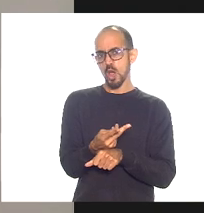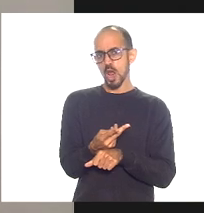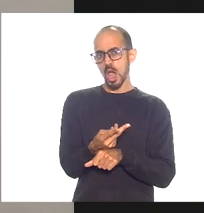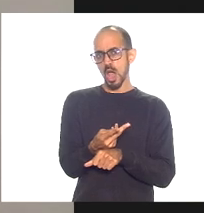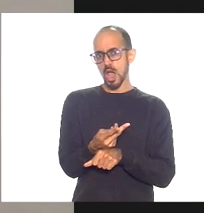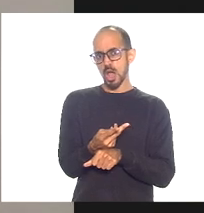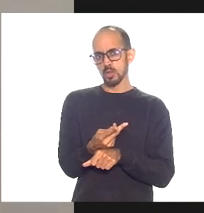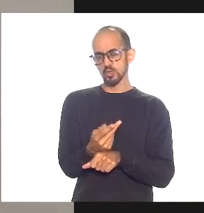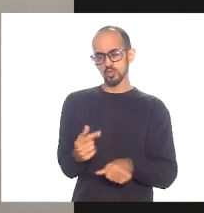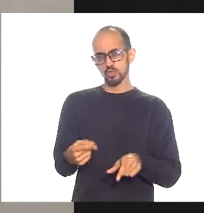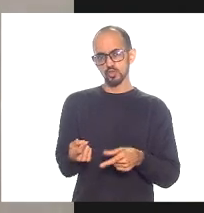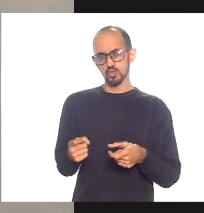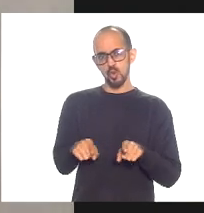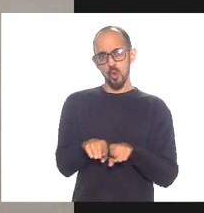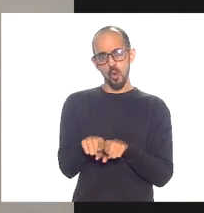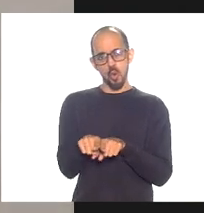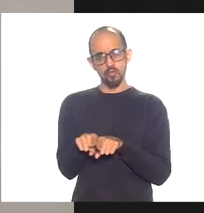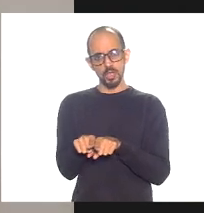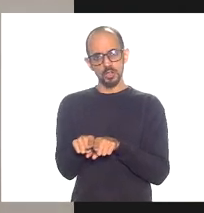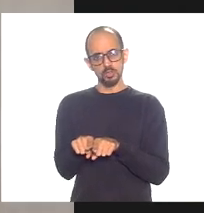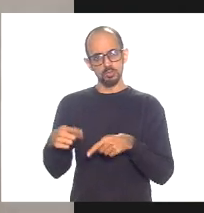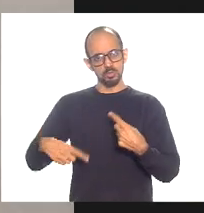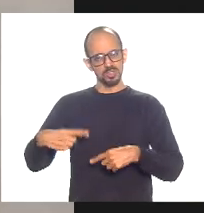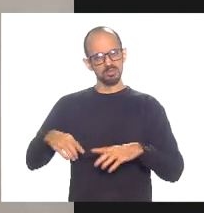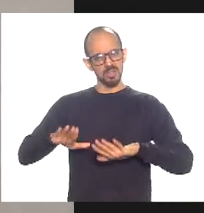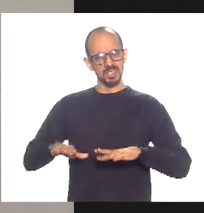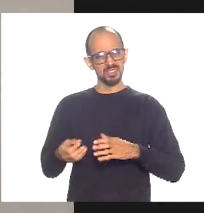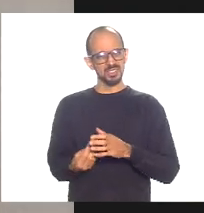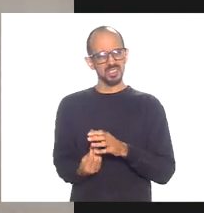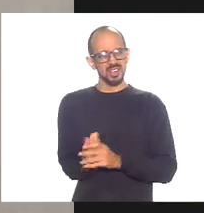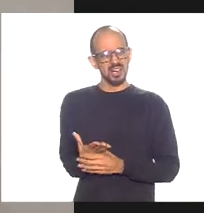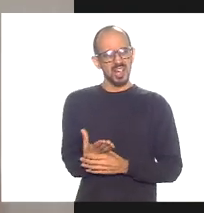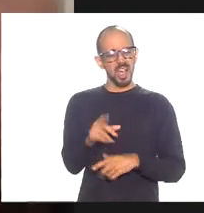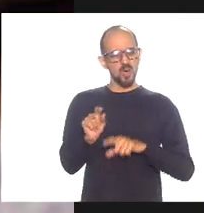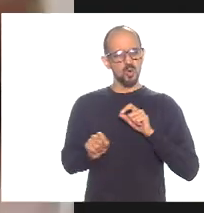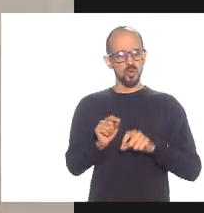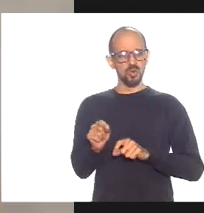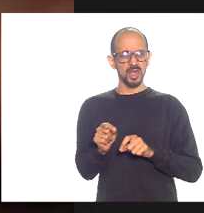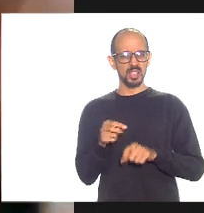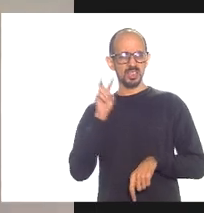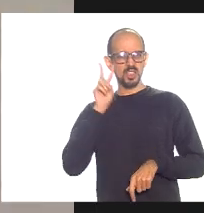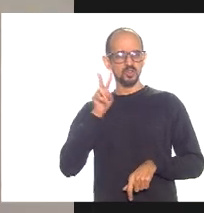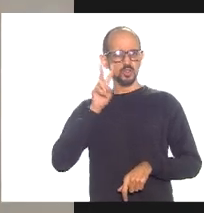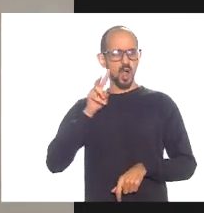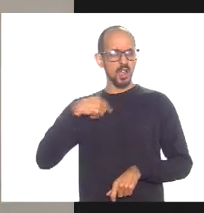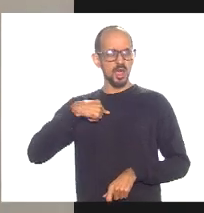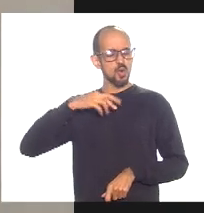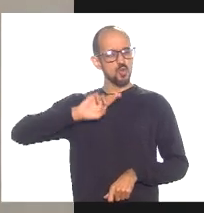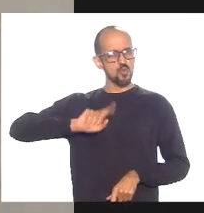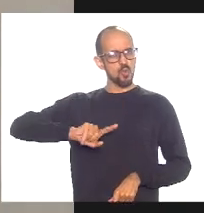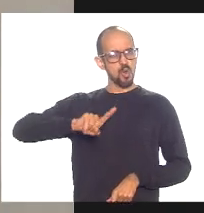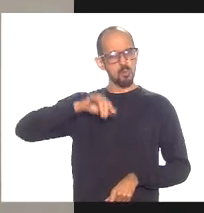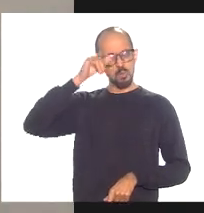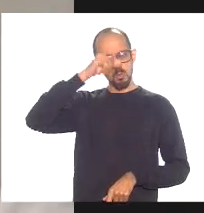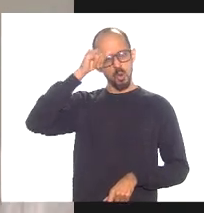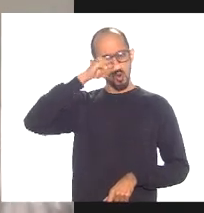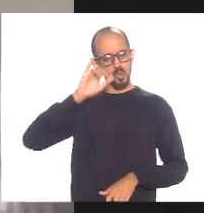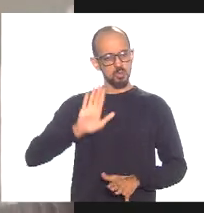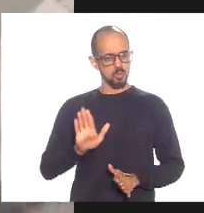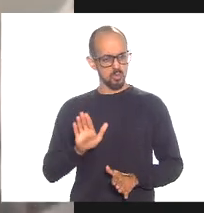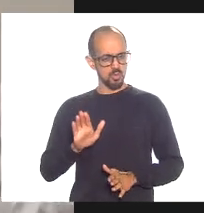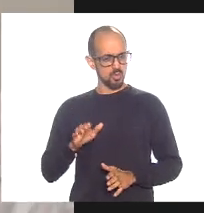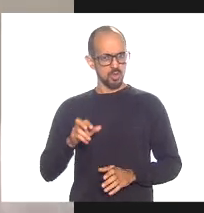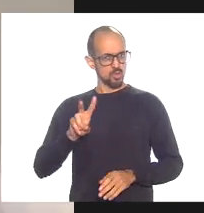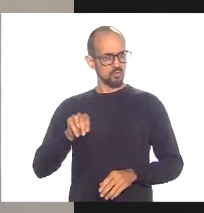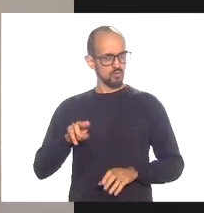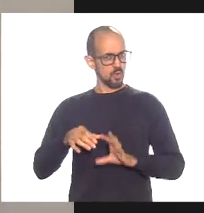Agora, não me criem essa narrativa que está sendo criada, porque eu não sou bobo e não vou permitir. que queiram discutir